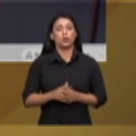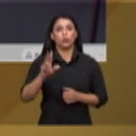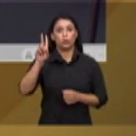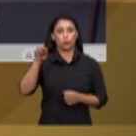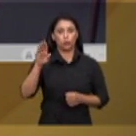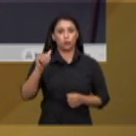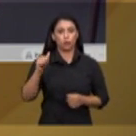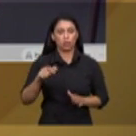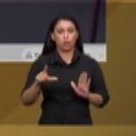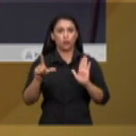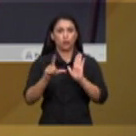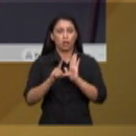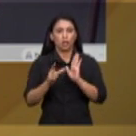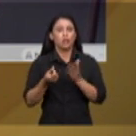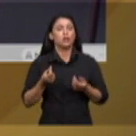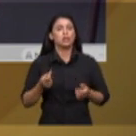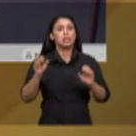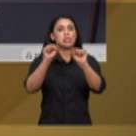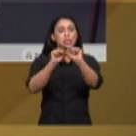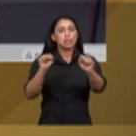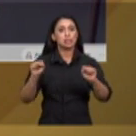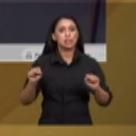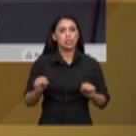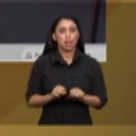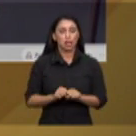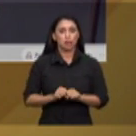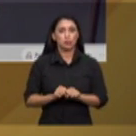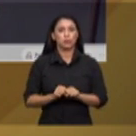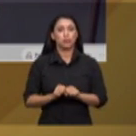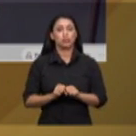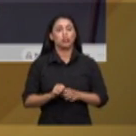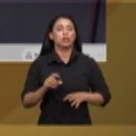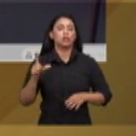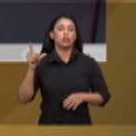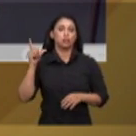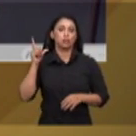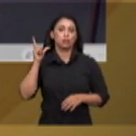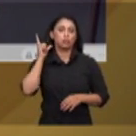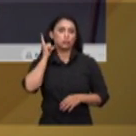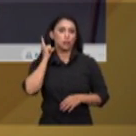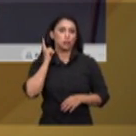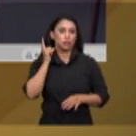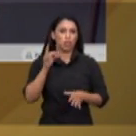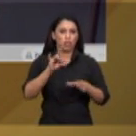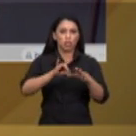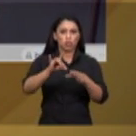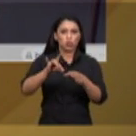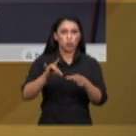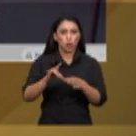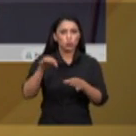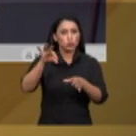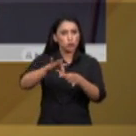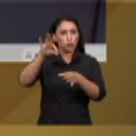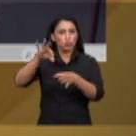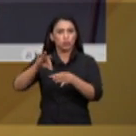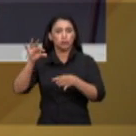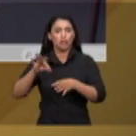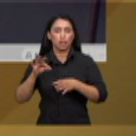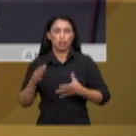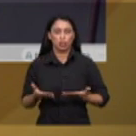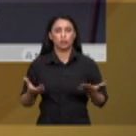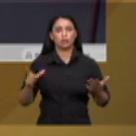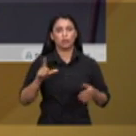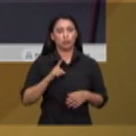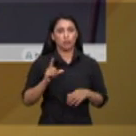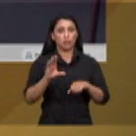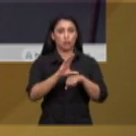sobre sistemas de consórcios e sorteios, a teor do artigo 22, inciso 20